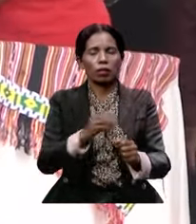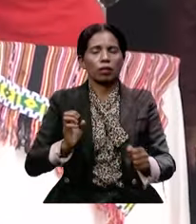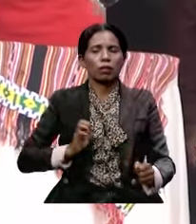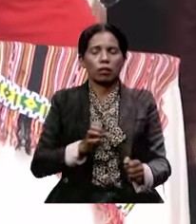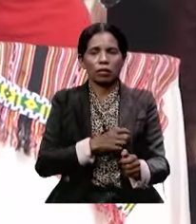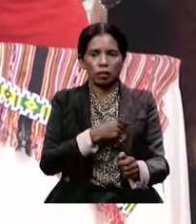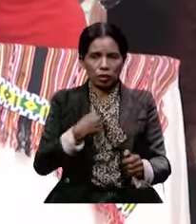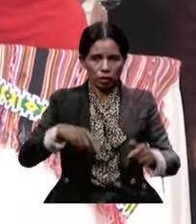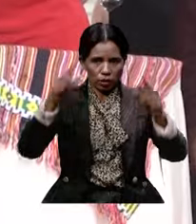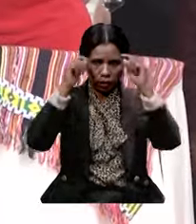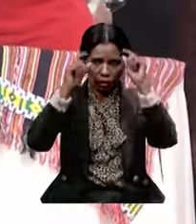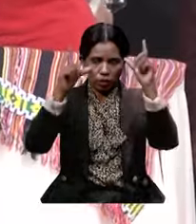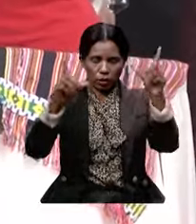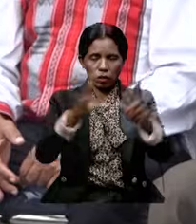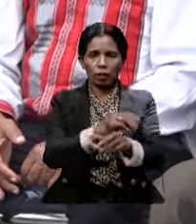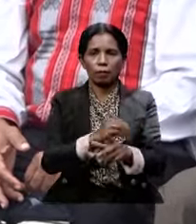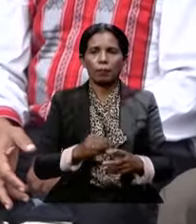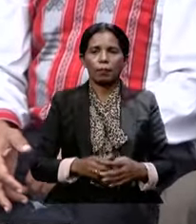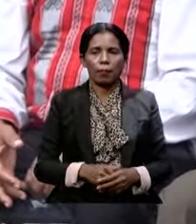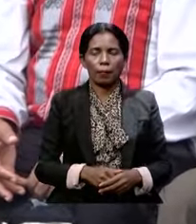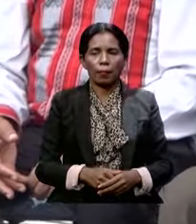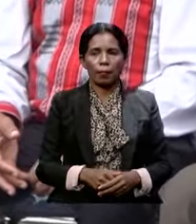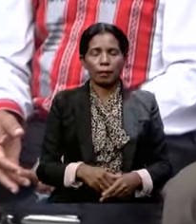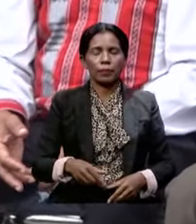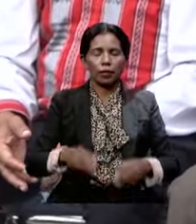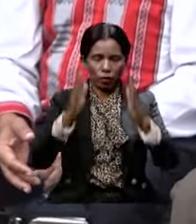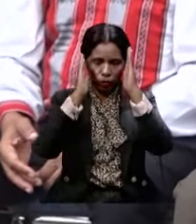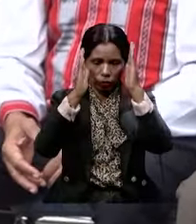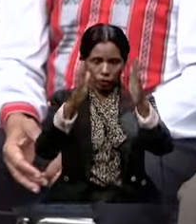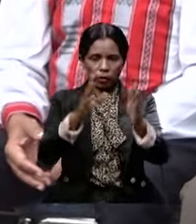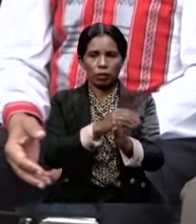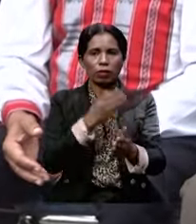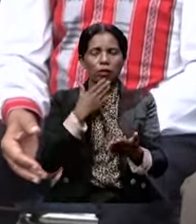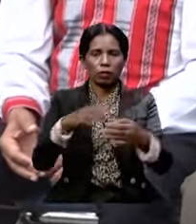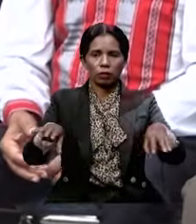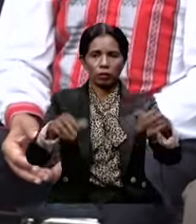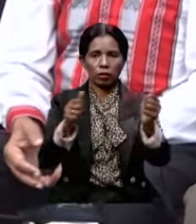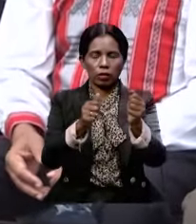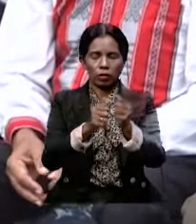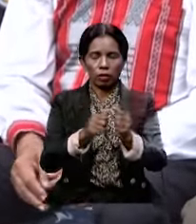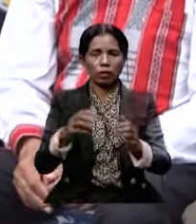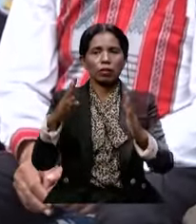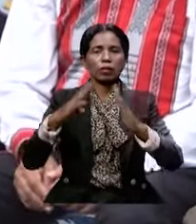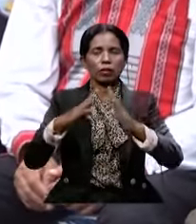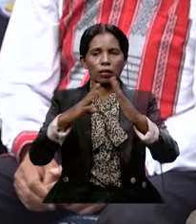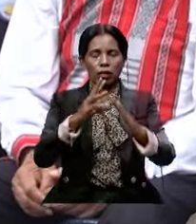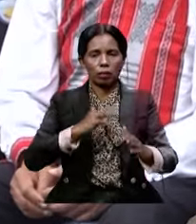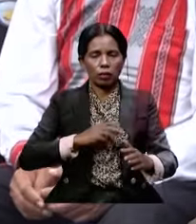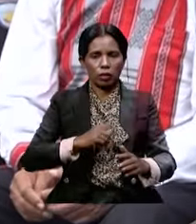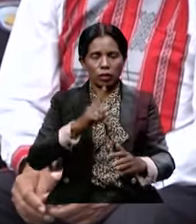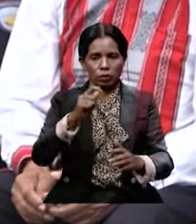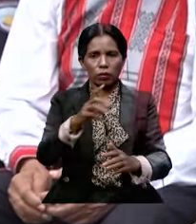China Timor-Leste Wang Wenli. Acordo ne foca ba amizade no cooperação entre a cidade de Manatuto e a província